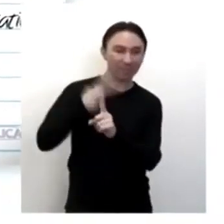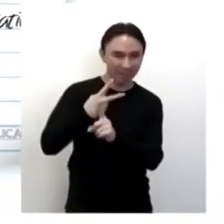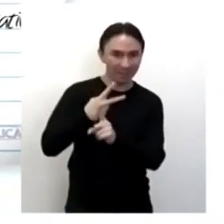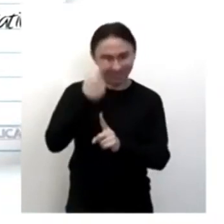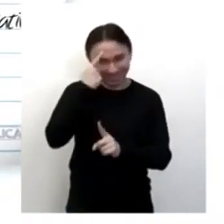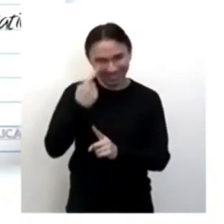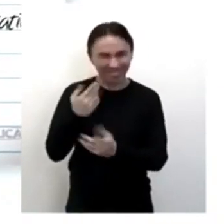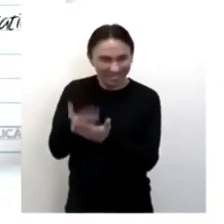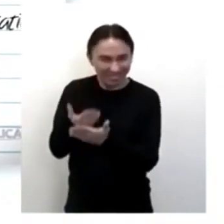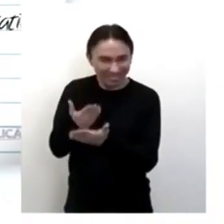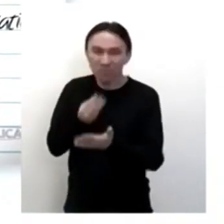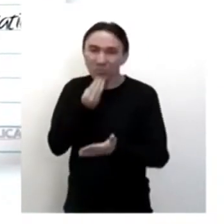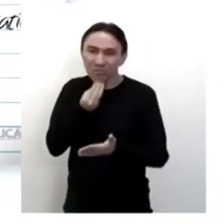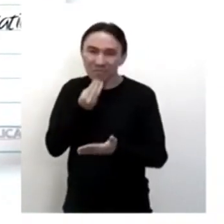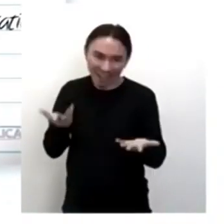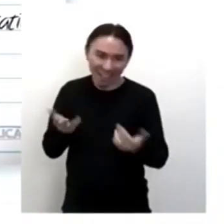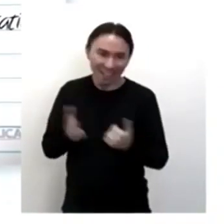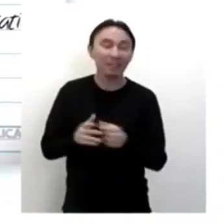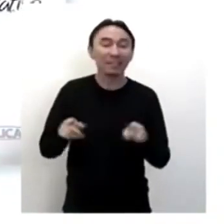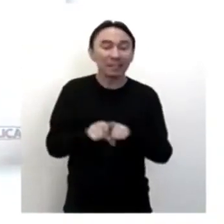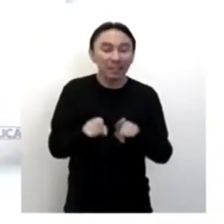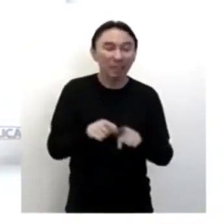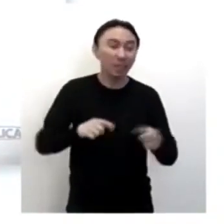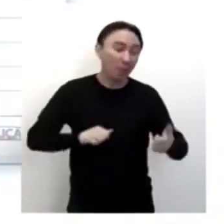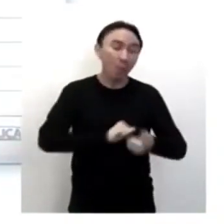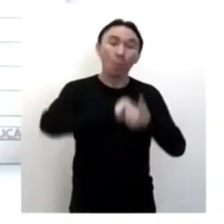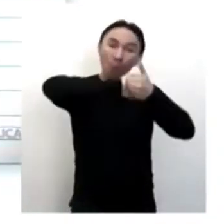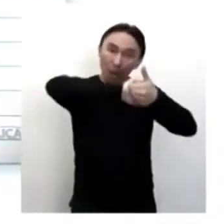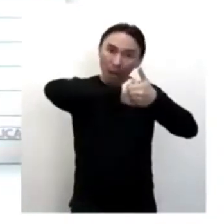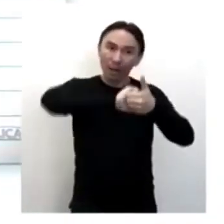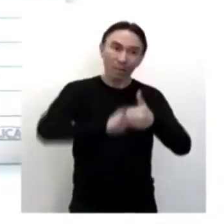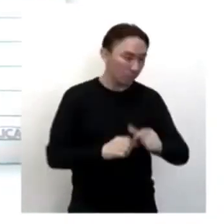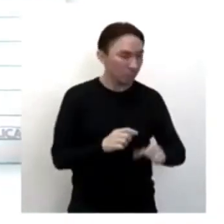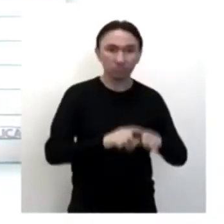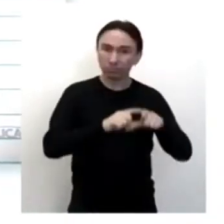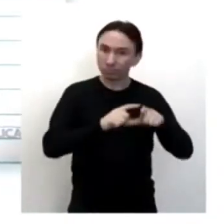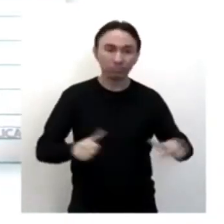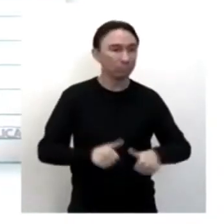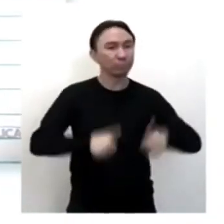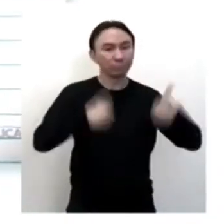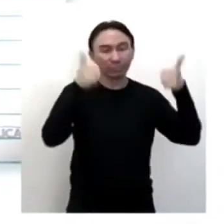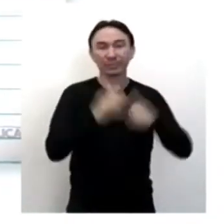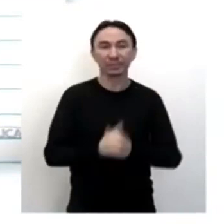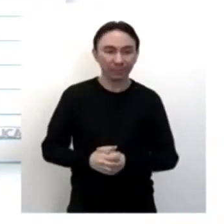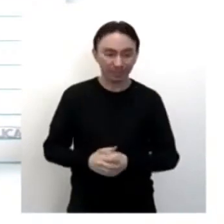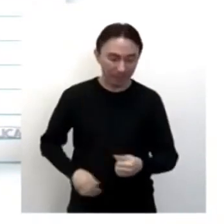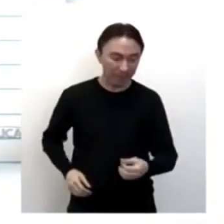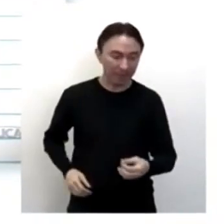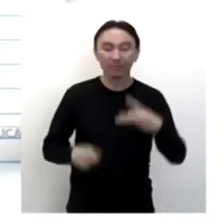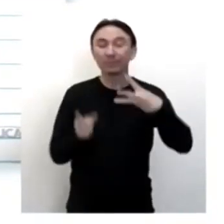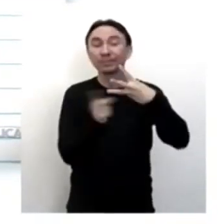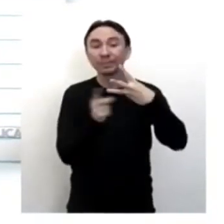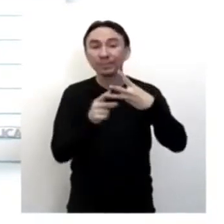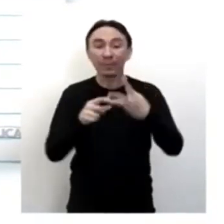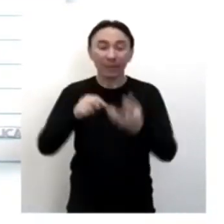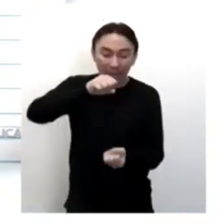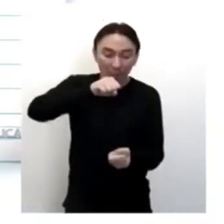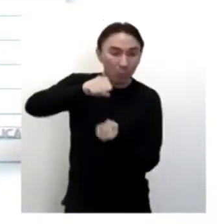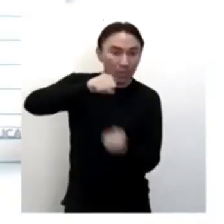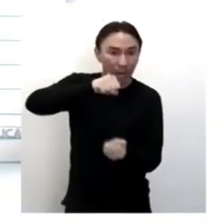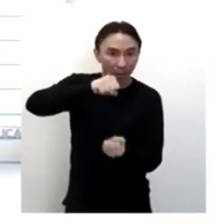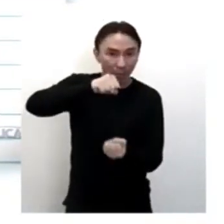qualidade, o que não é facilmente traduzido em números. Por fim, sustentável. Sustentável se relaciona com